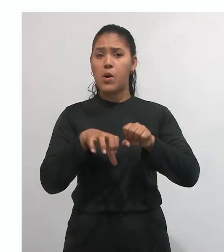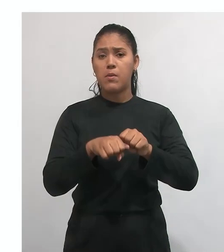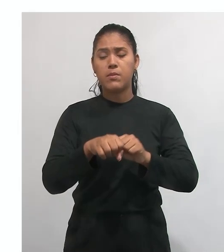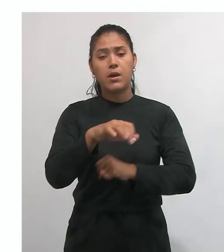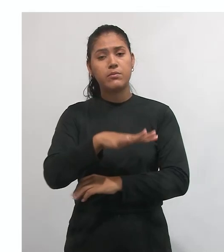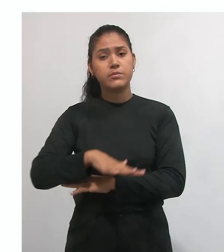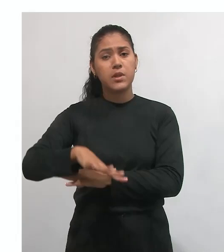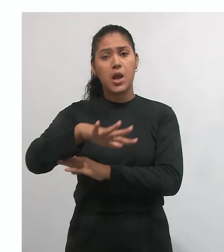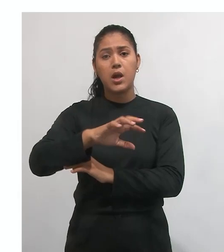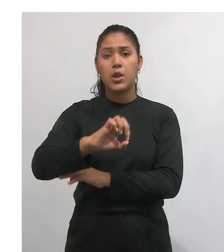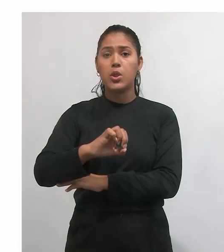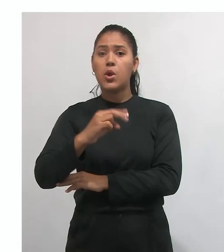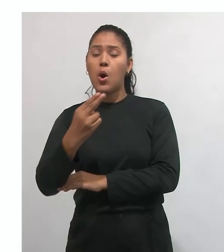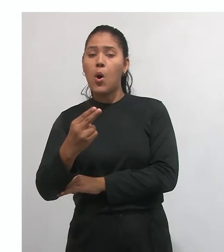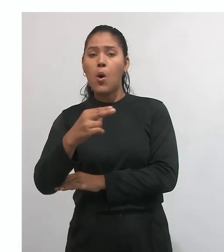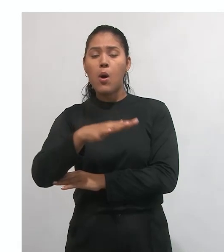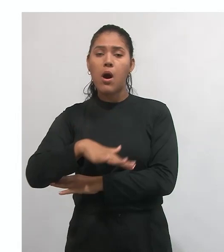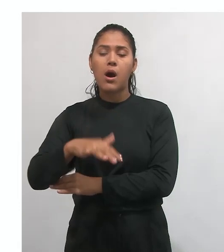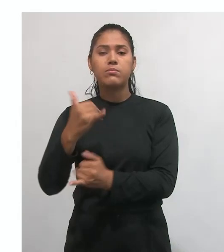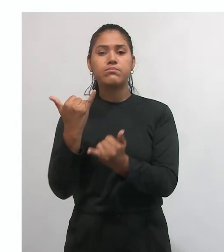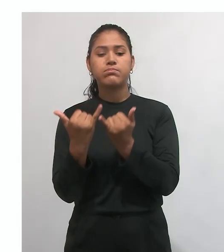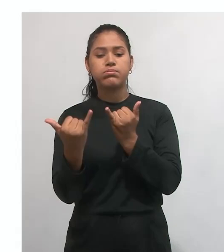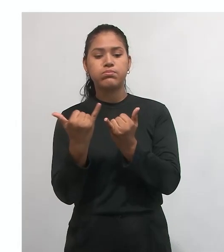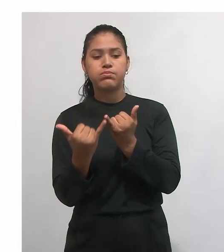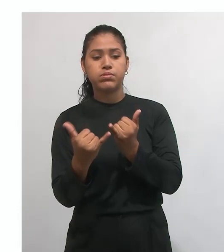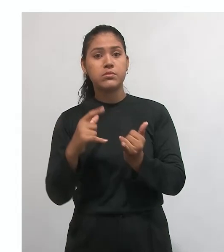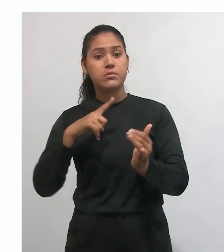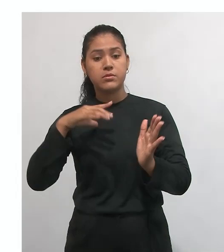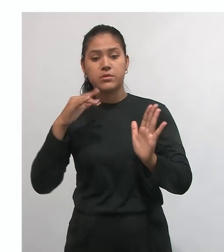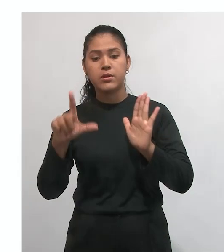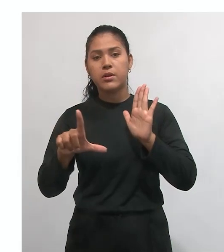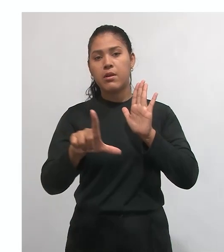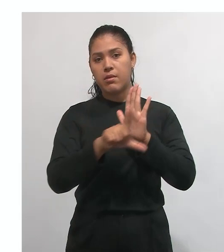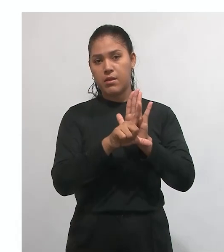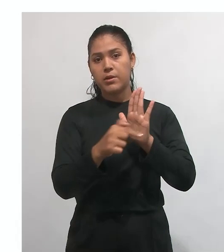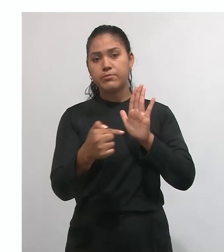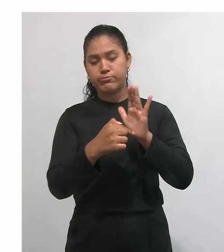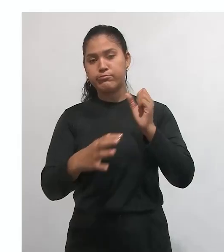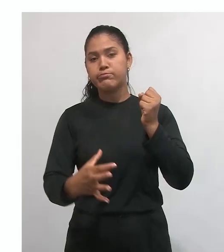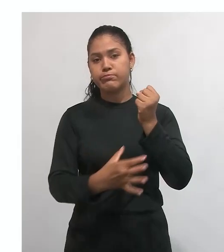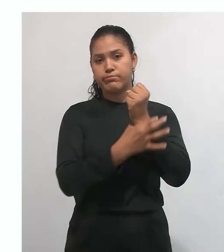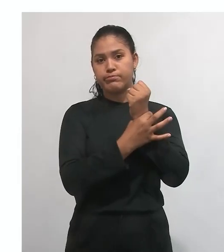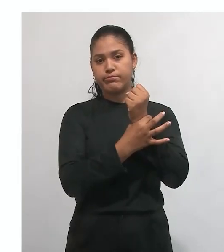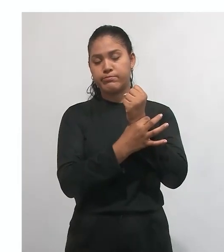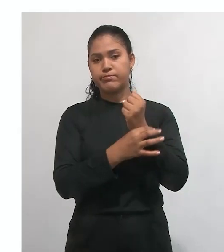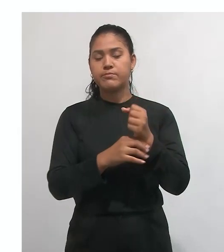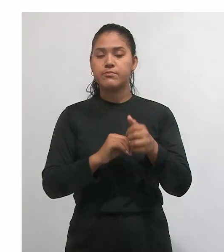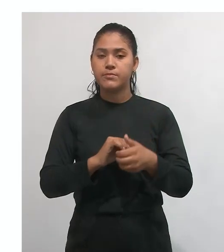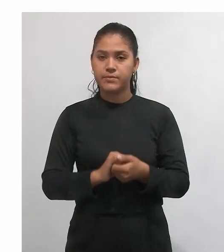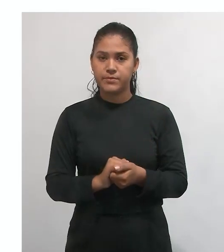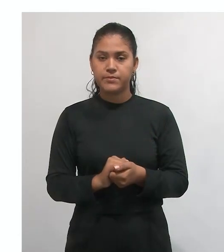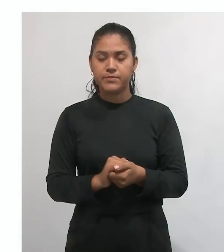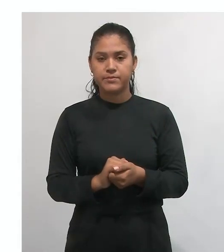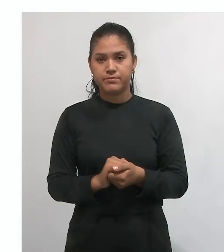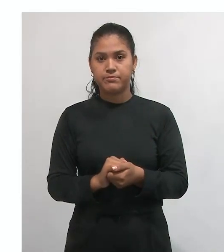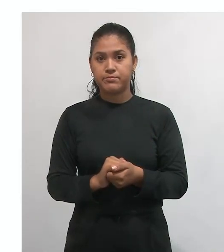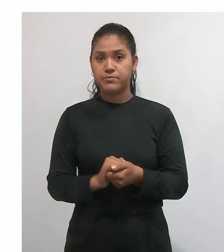inciso da Lei 11.788. Dando continuidade, nós precisamos entender lá